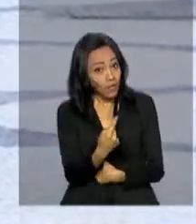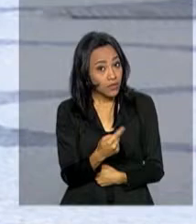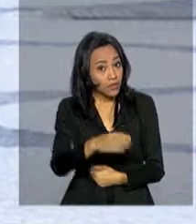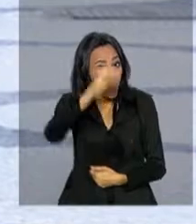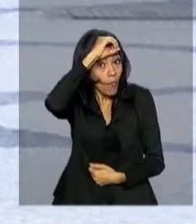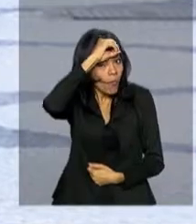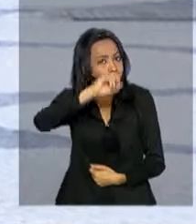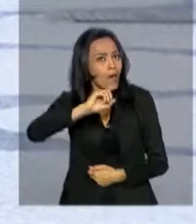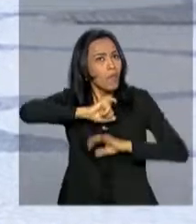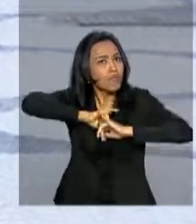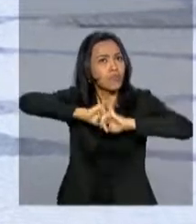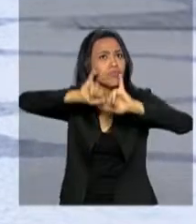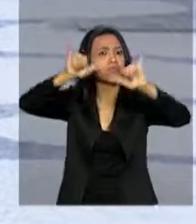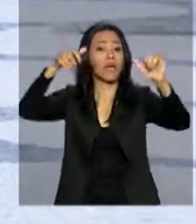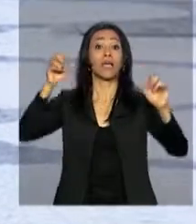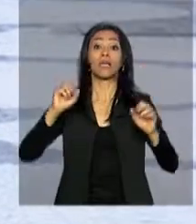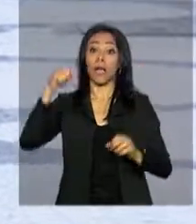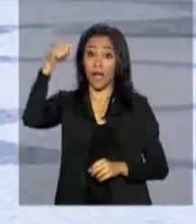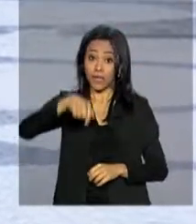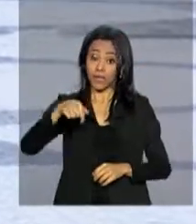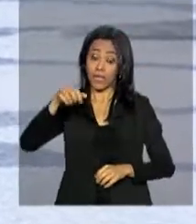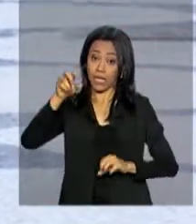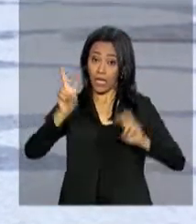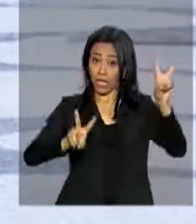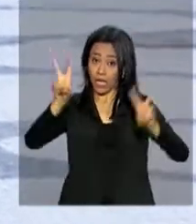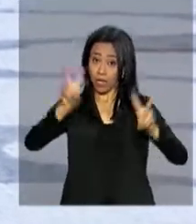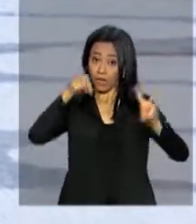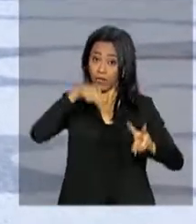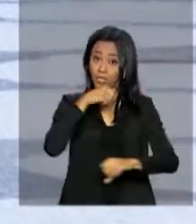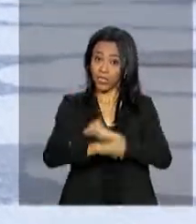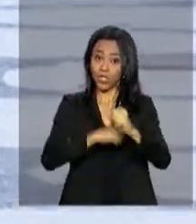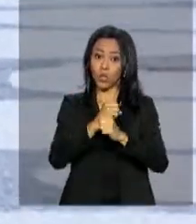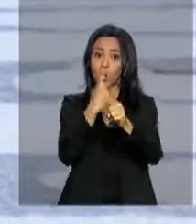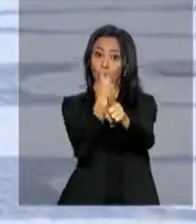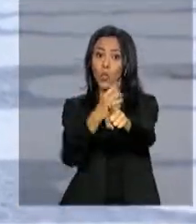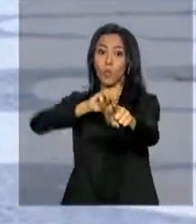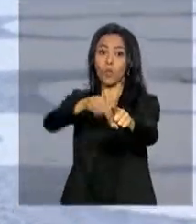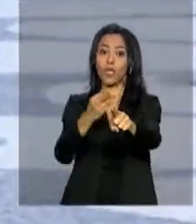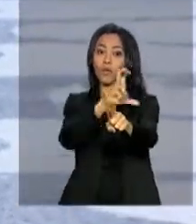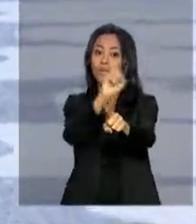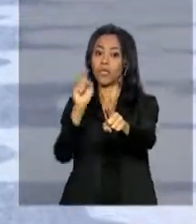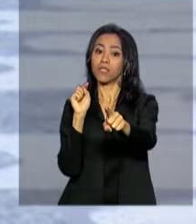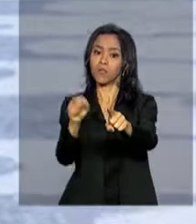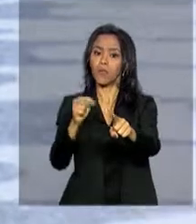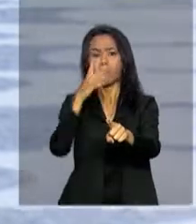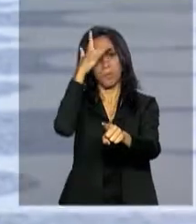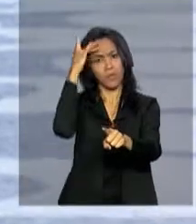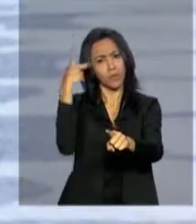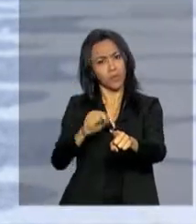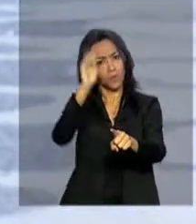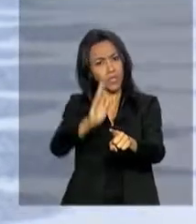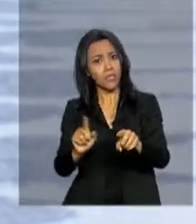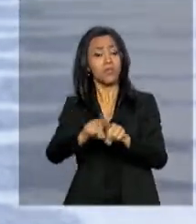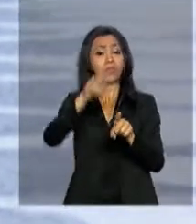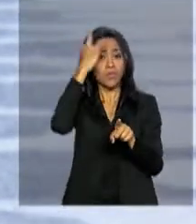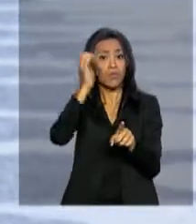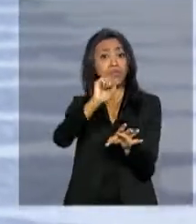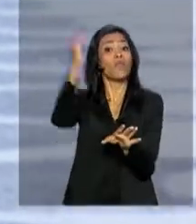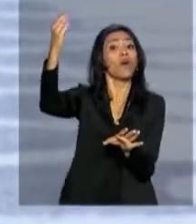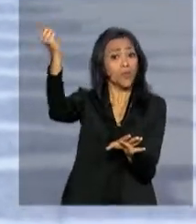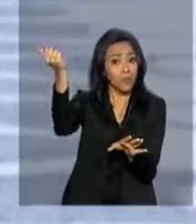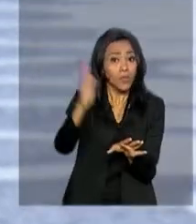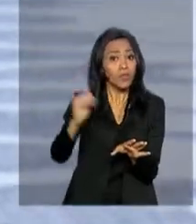branco. Só no carnaval deste ano, a capital recebeu um milhão e meio de turistas, entre brasileiros e estrangeiros, que